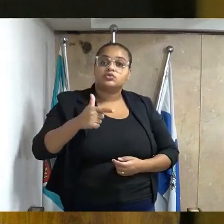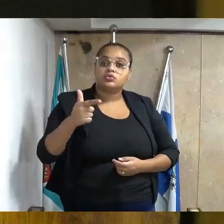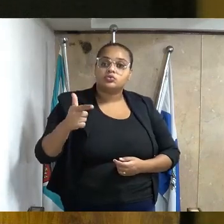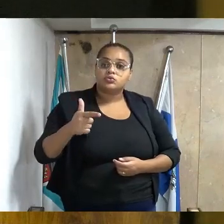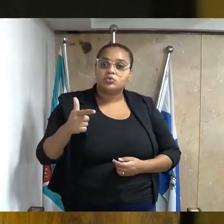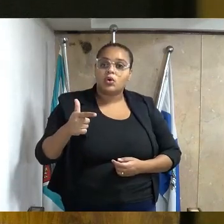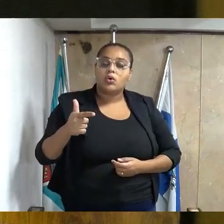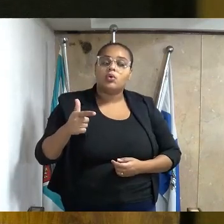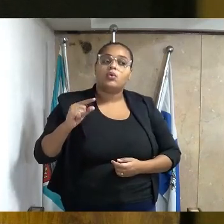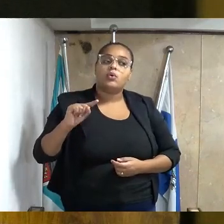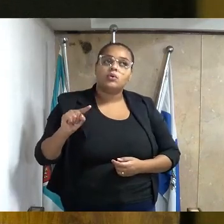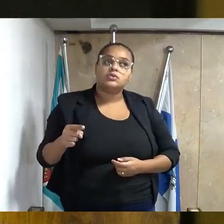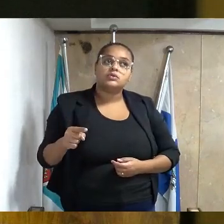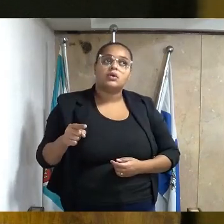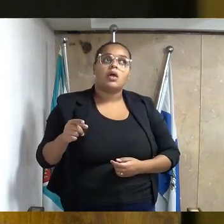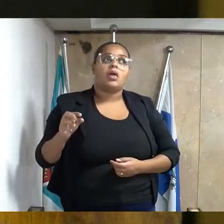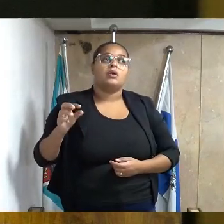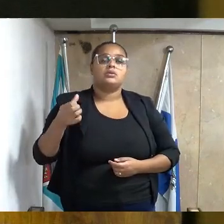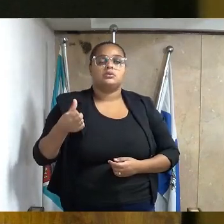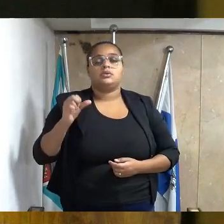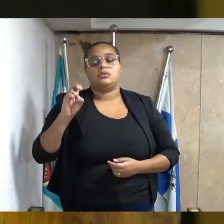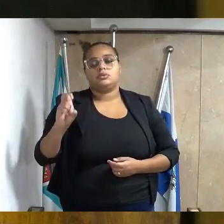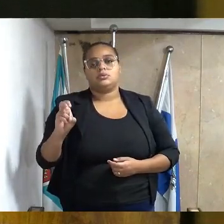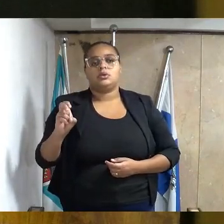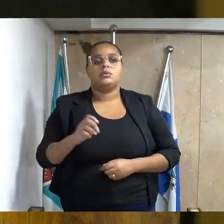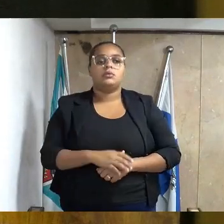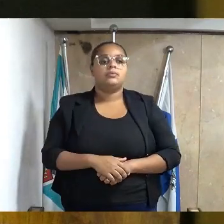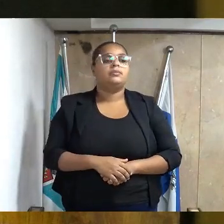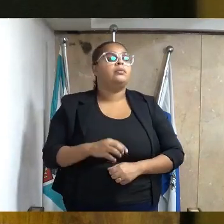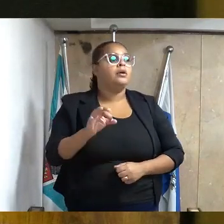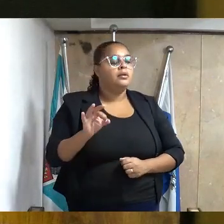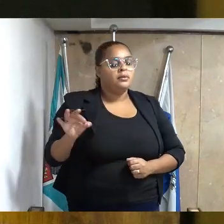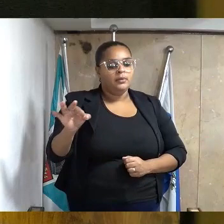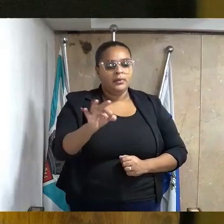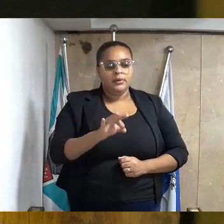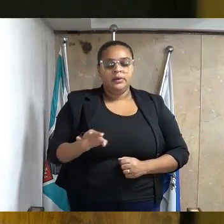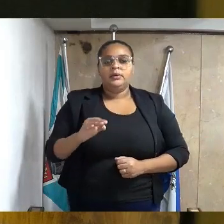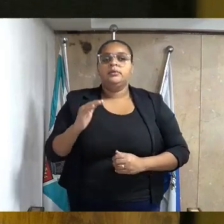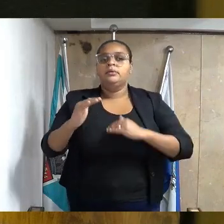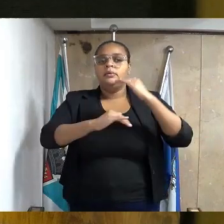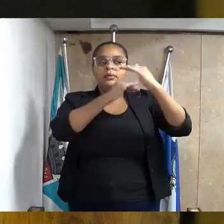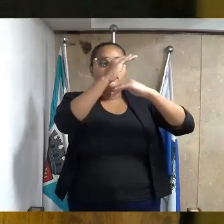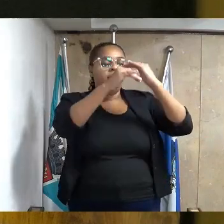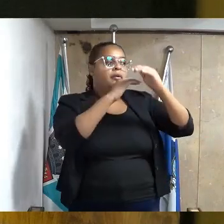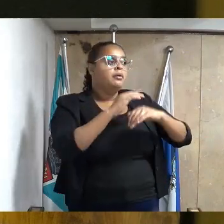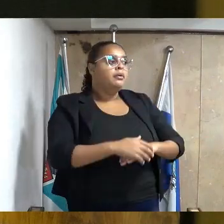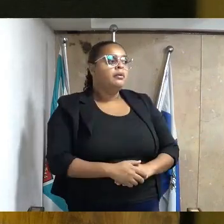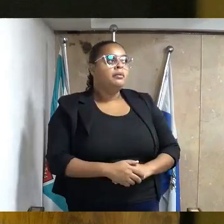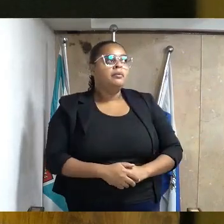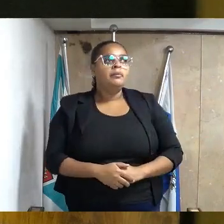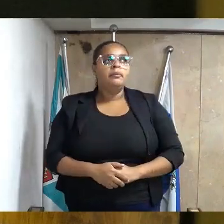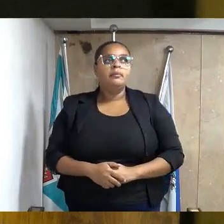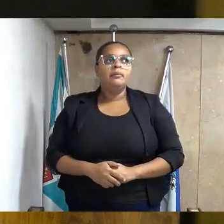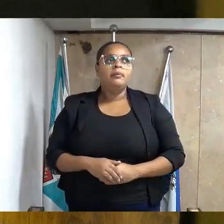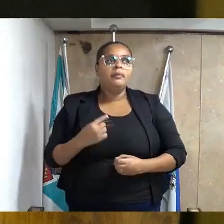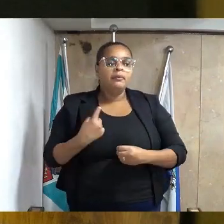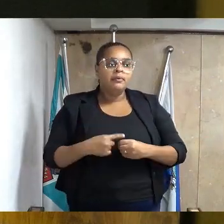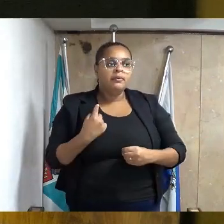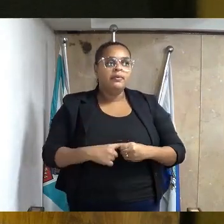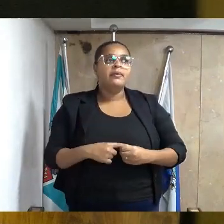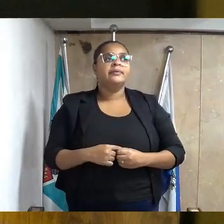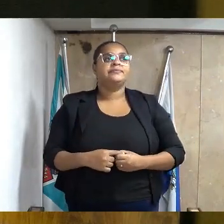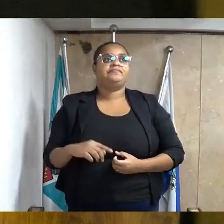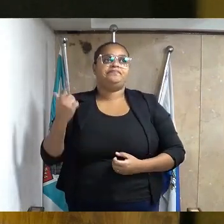R$ 22,65. Então, é um grande avanço para o município, uma